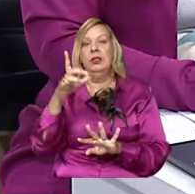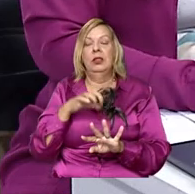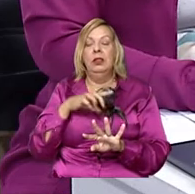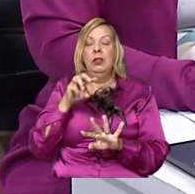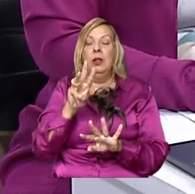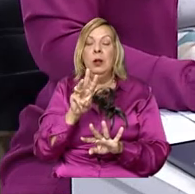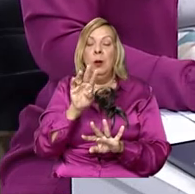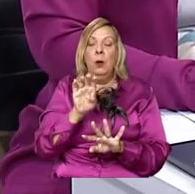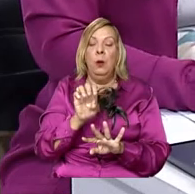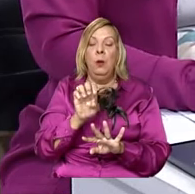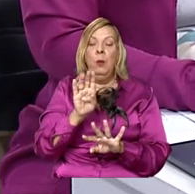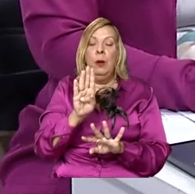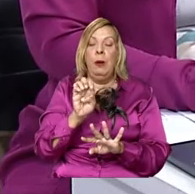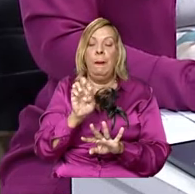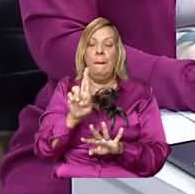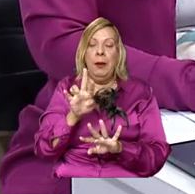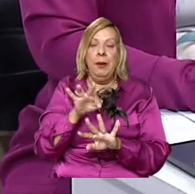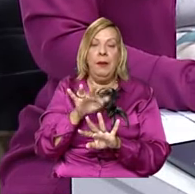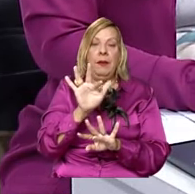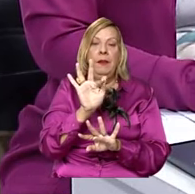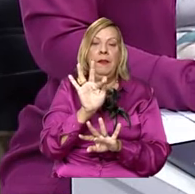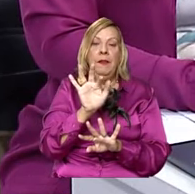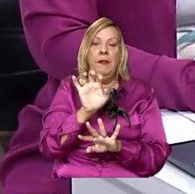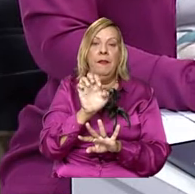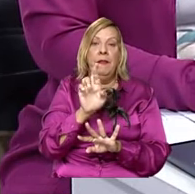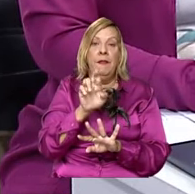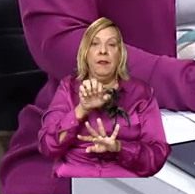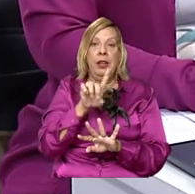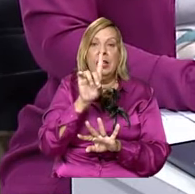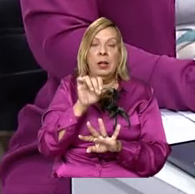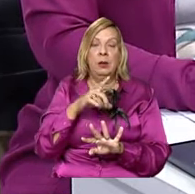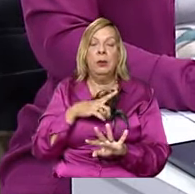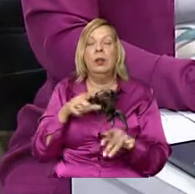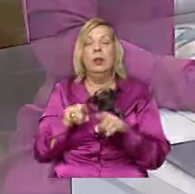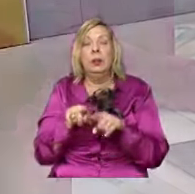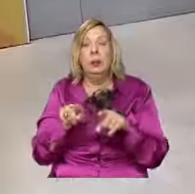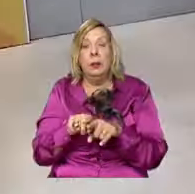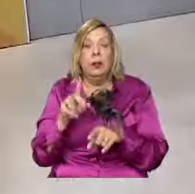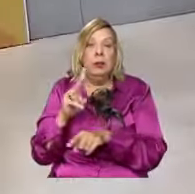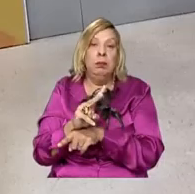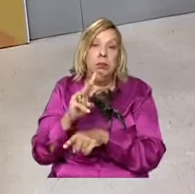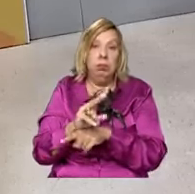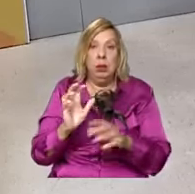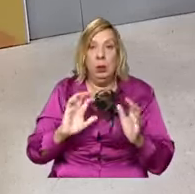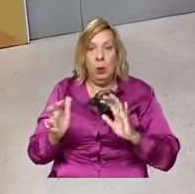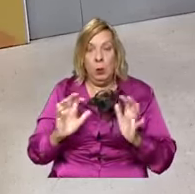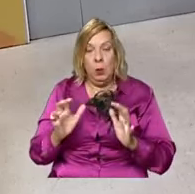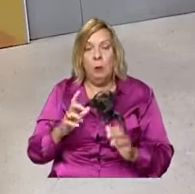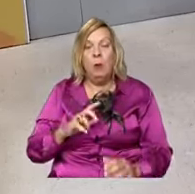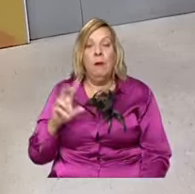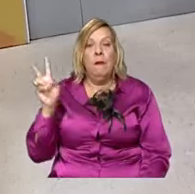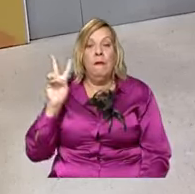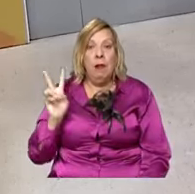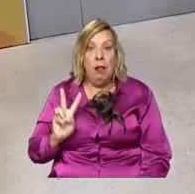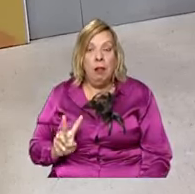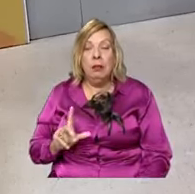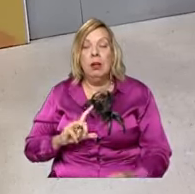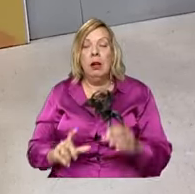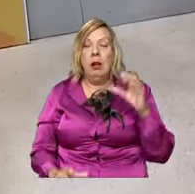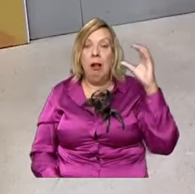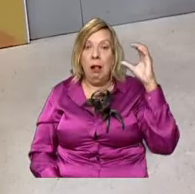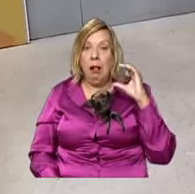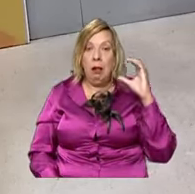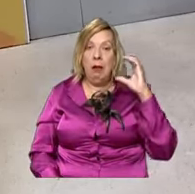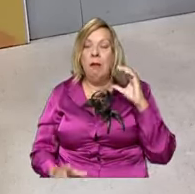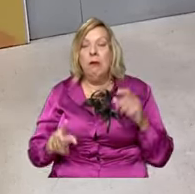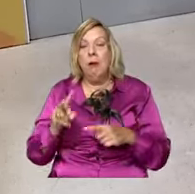para o Fernando também. Bom dia também para as nossas assistentes. Hoje teremos o apoio da Clara Costa, da Valesca Mello. Daqui a pouco comandam o